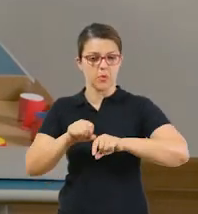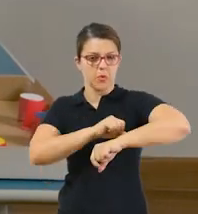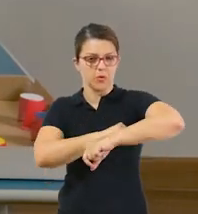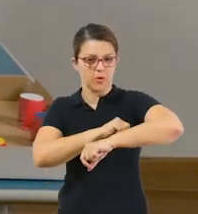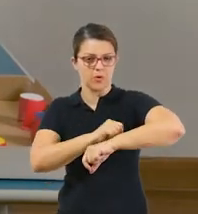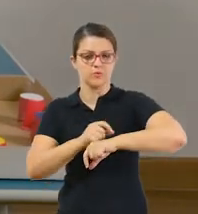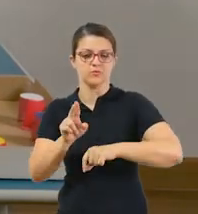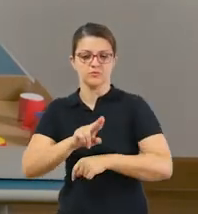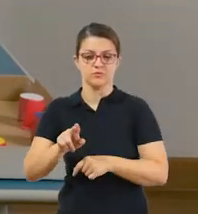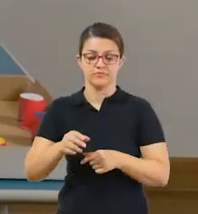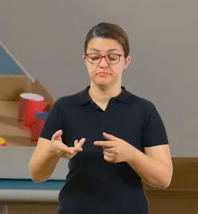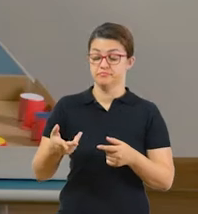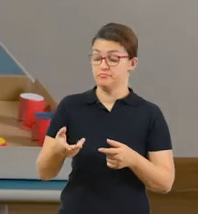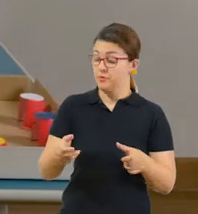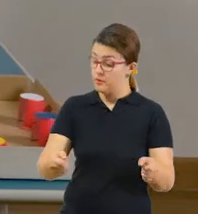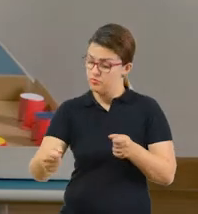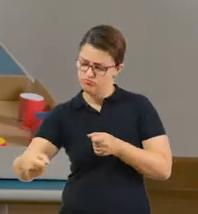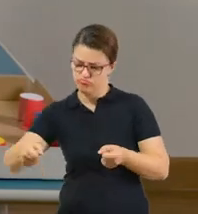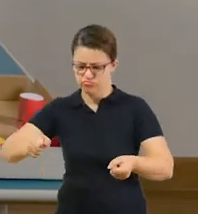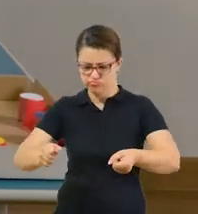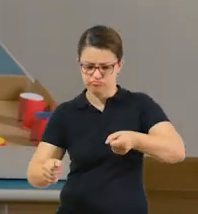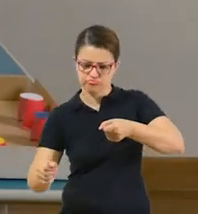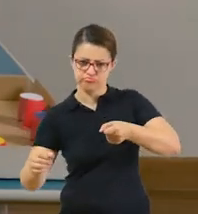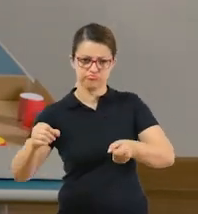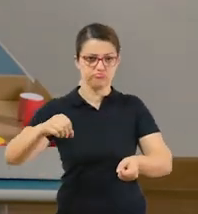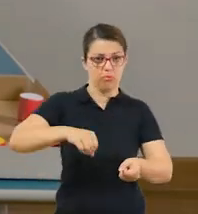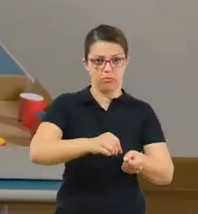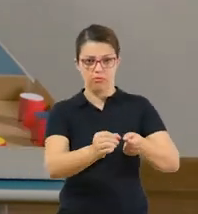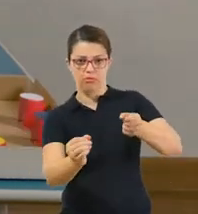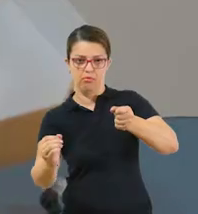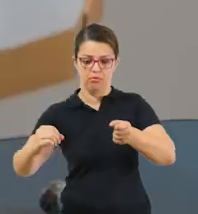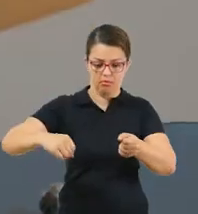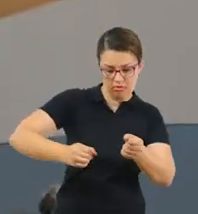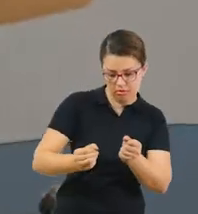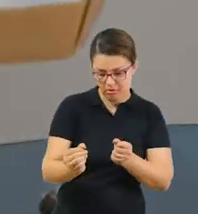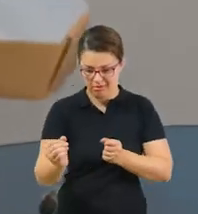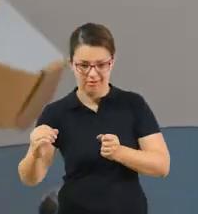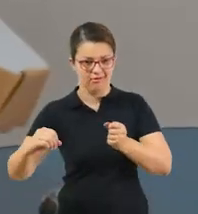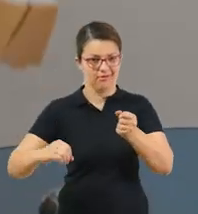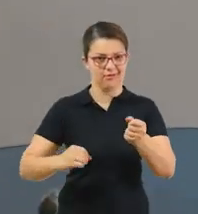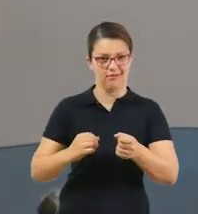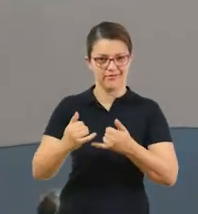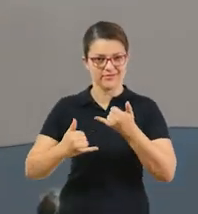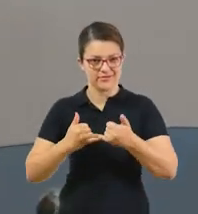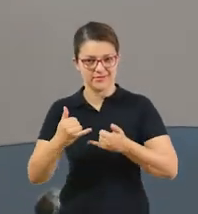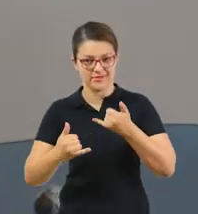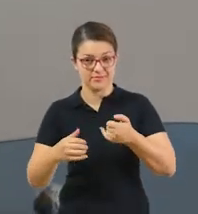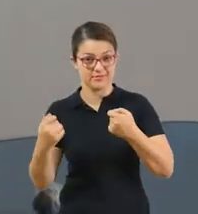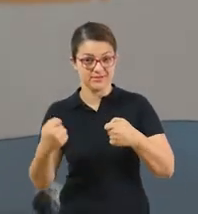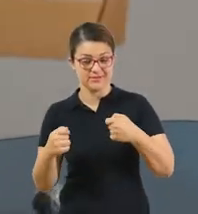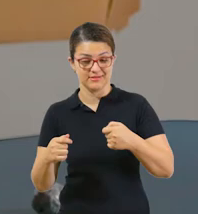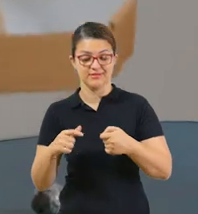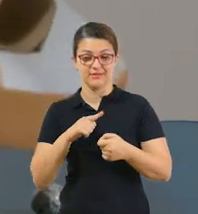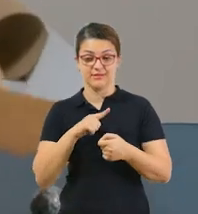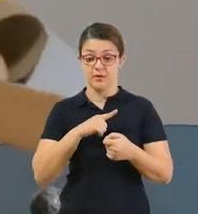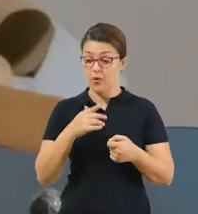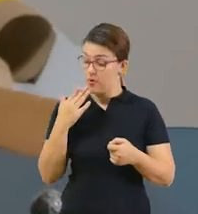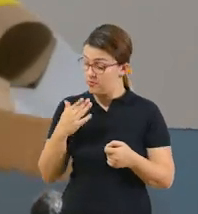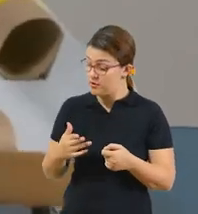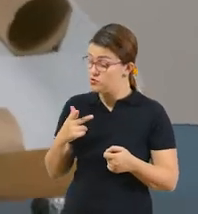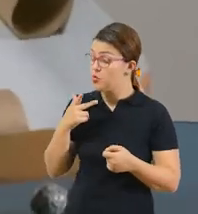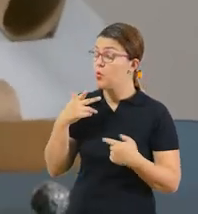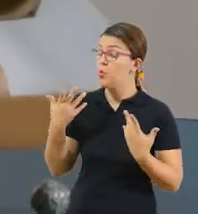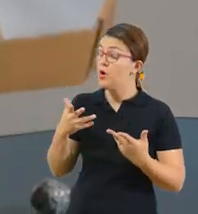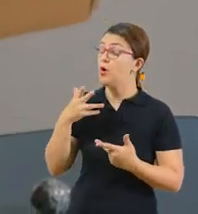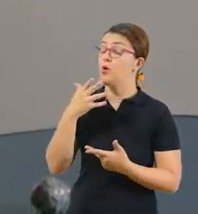aulas. Você deixa a criança aí passando, ela vai se divertir, é uma destreza que ela precisa ter.